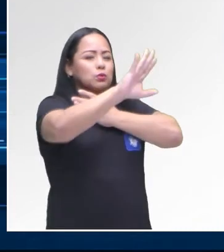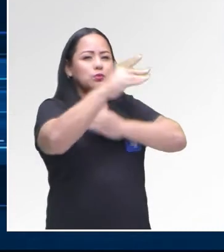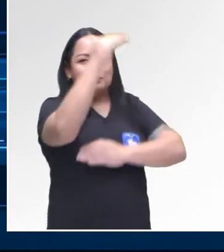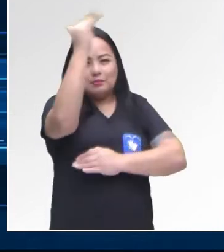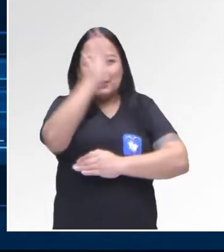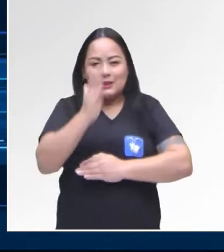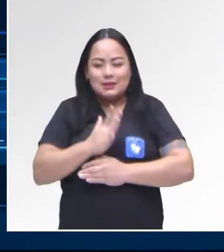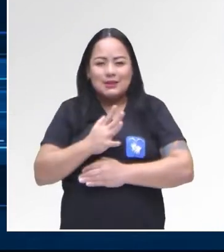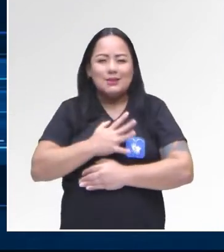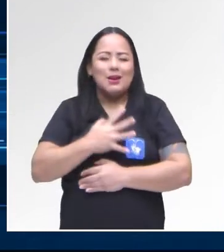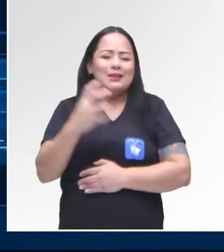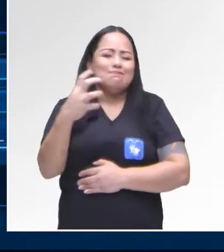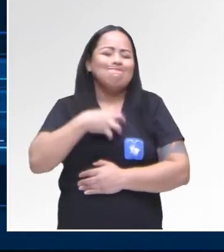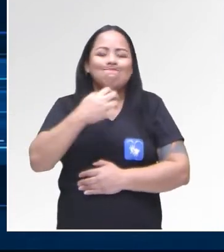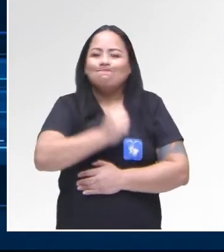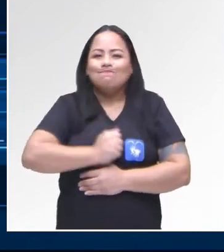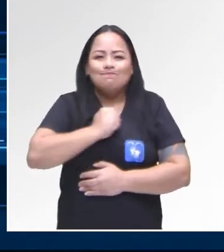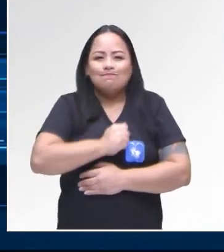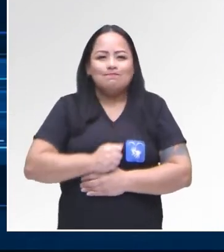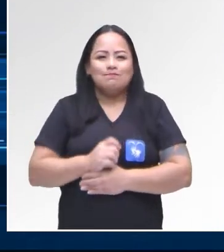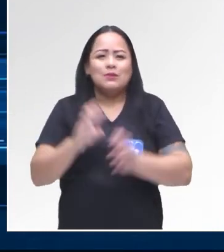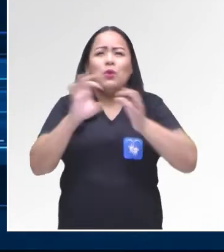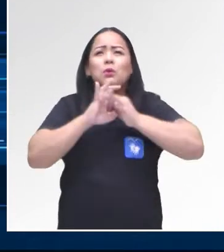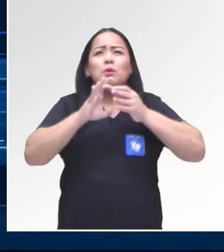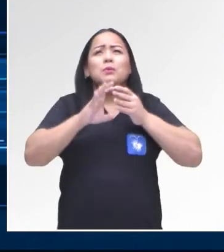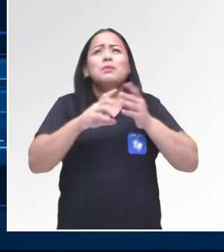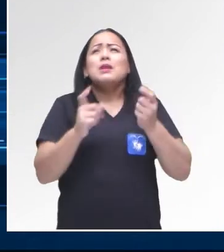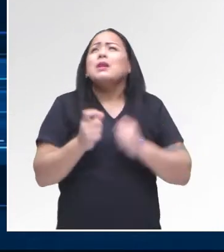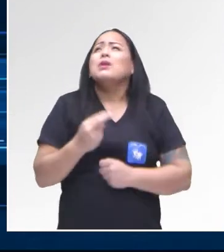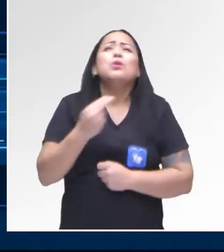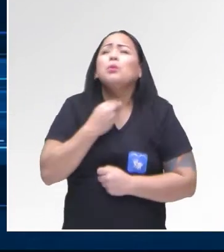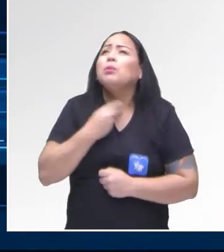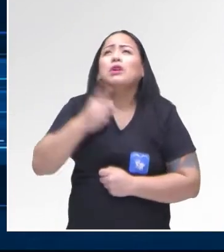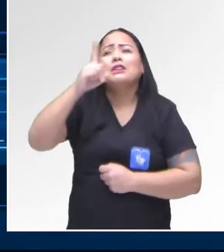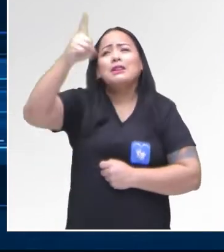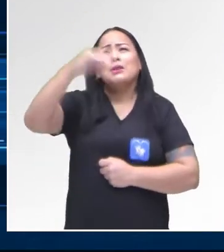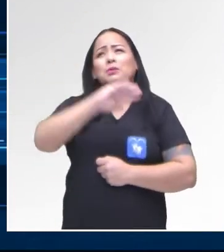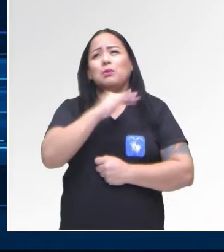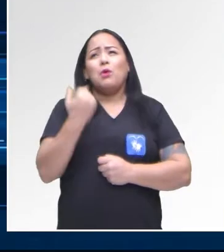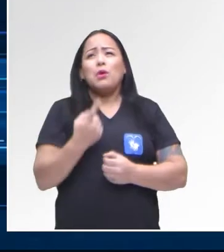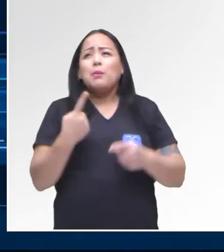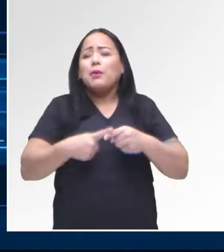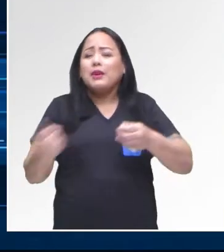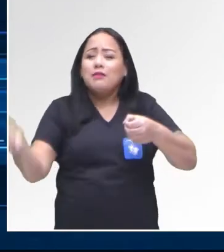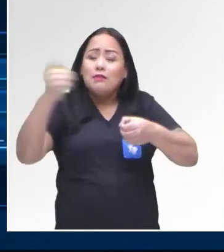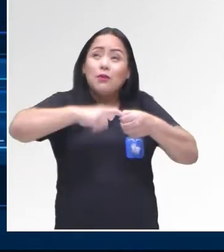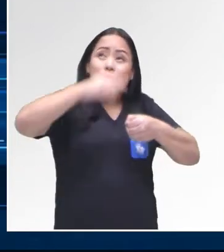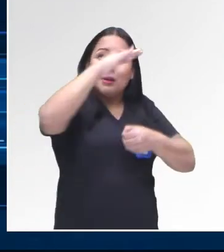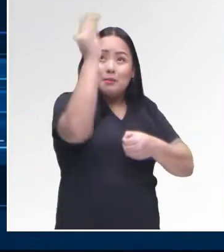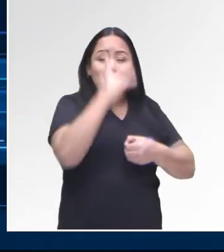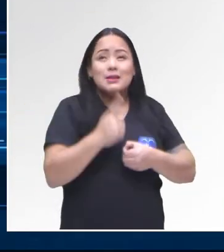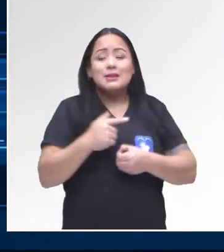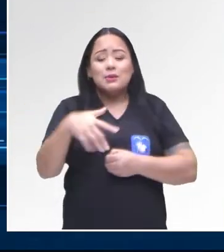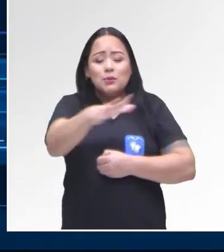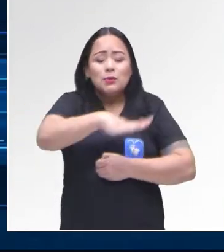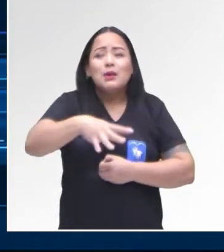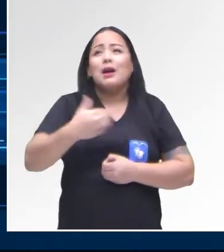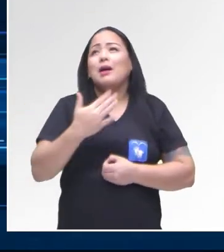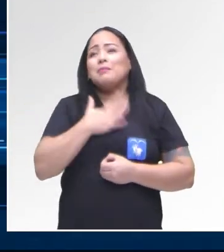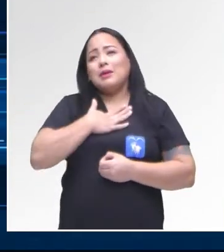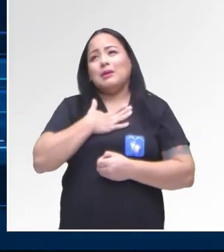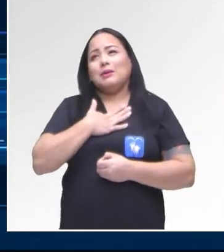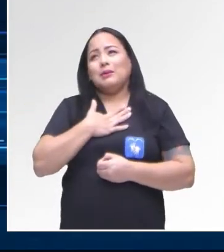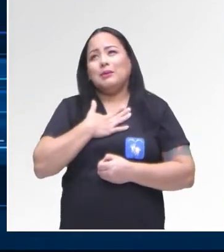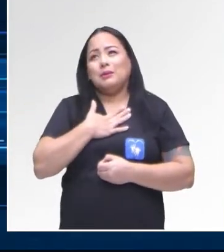Aí aperta a saudade. Não permita, Deus, que eu morra, Deus. Sem que eu volte lá para o meu Brasil, para a minha terra. Sem